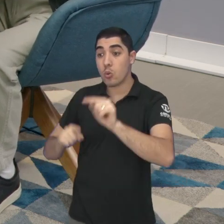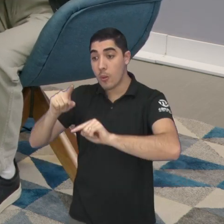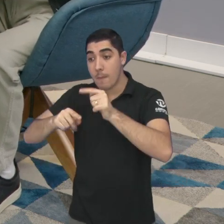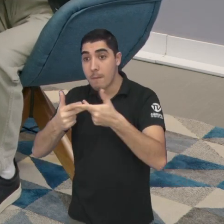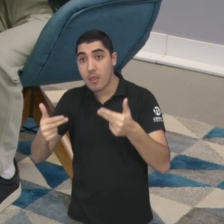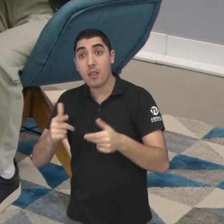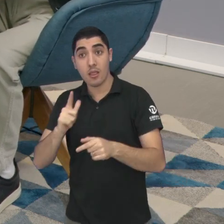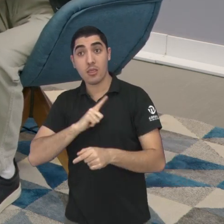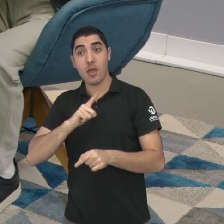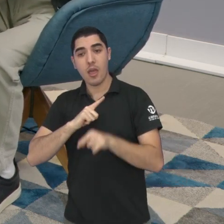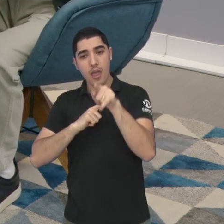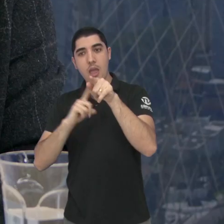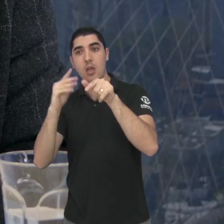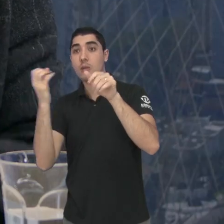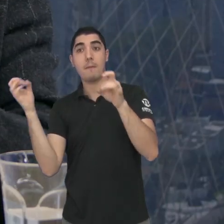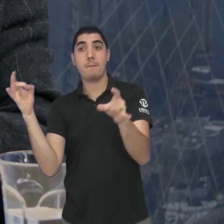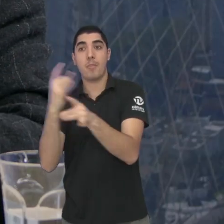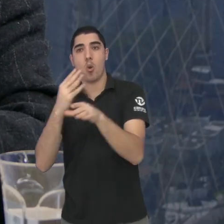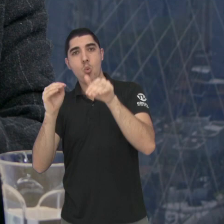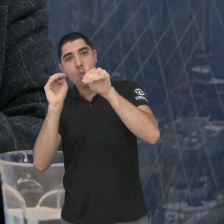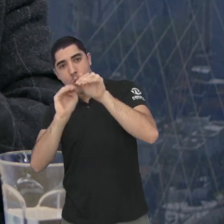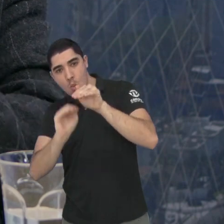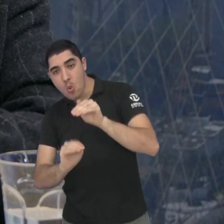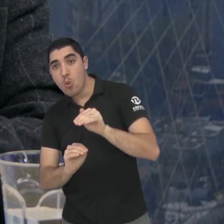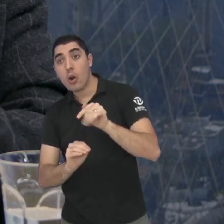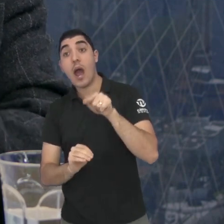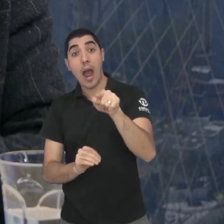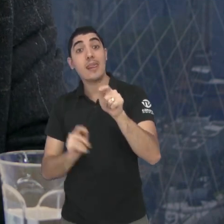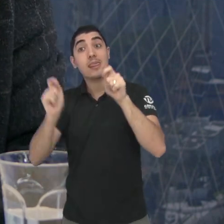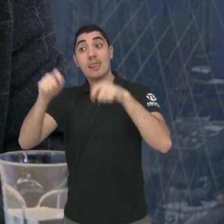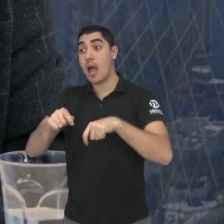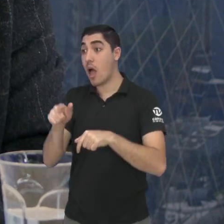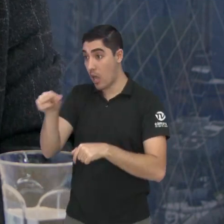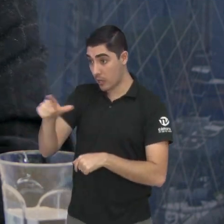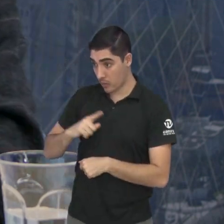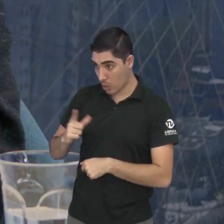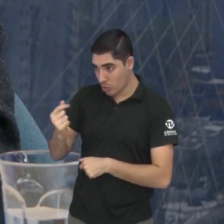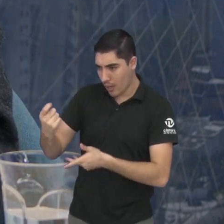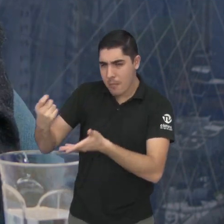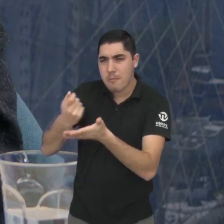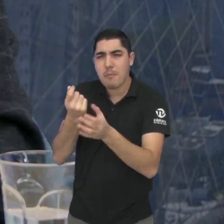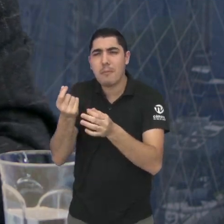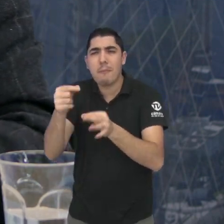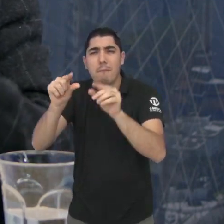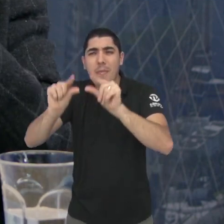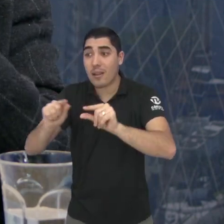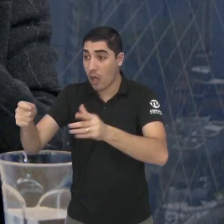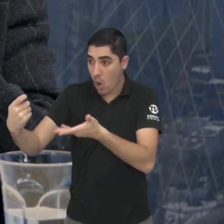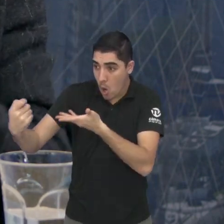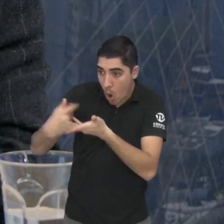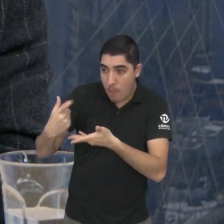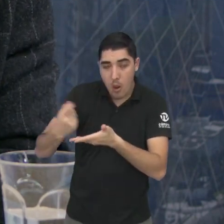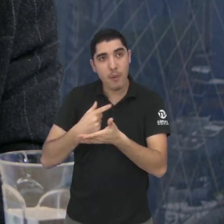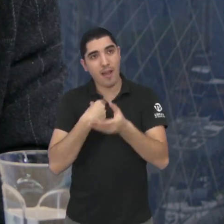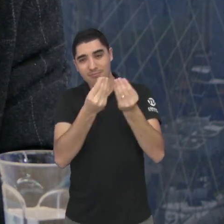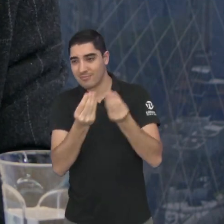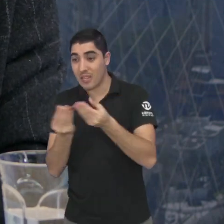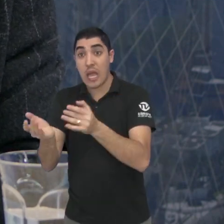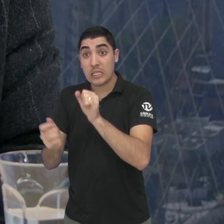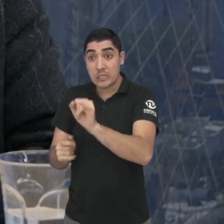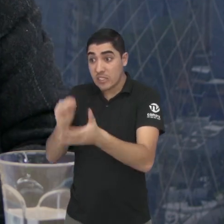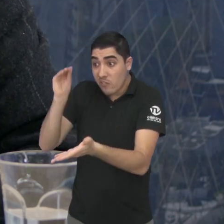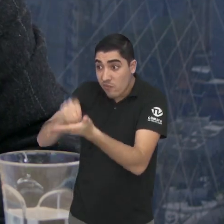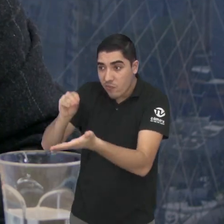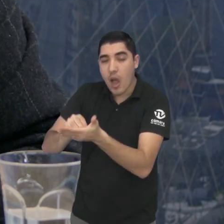comprar daquele pessoal no preço razoável que eles tenham e você ter um estoque. Quando faltar, você coloca